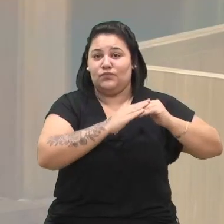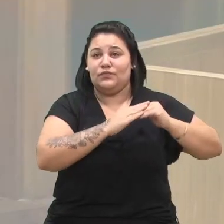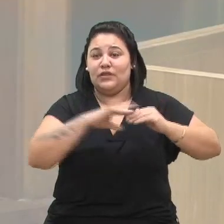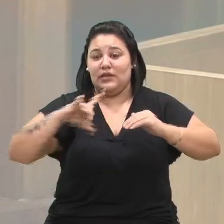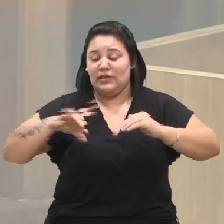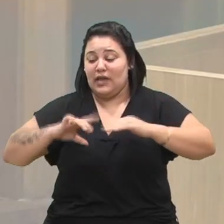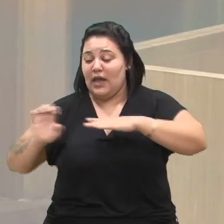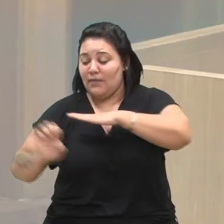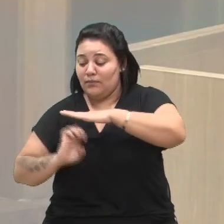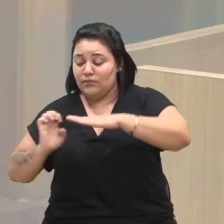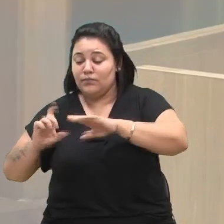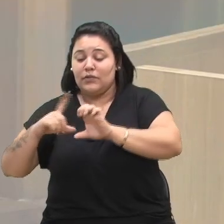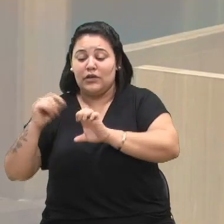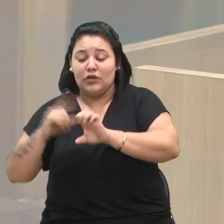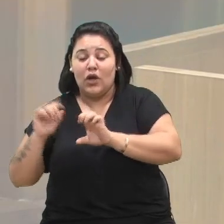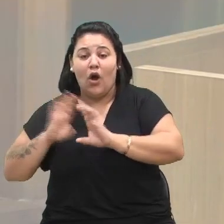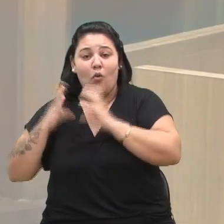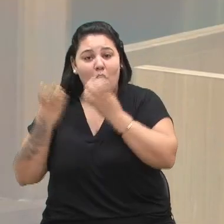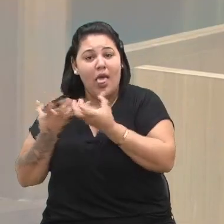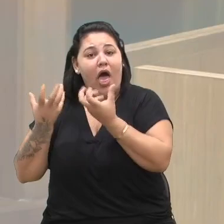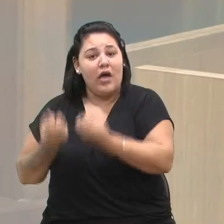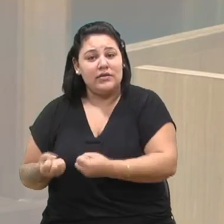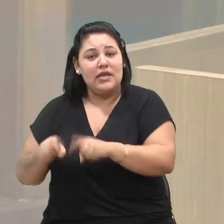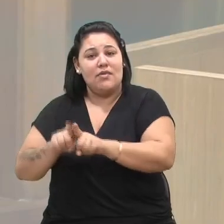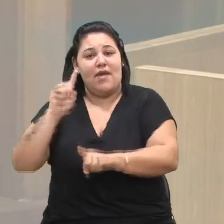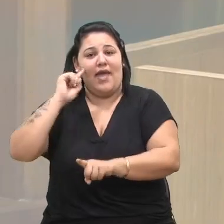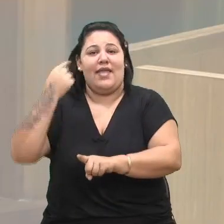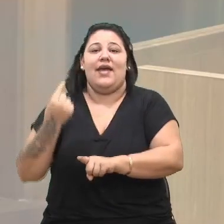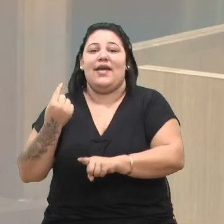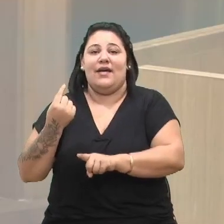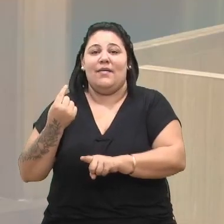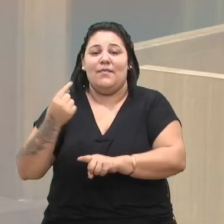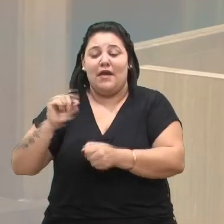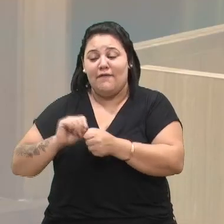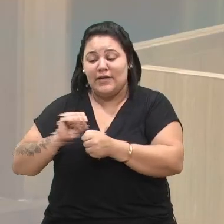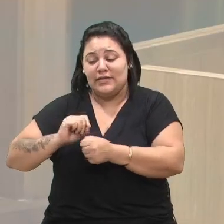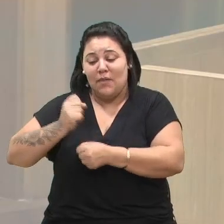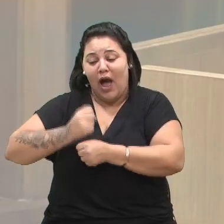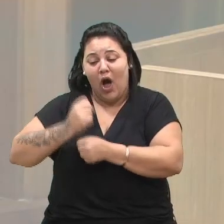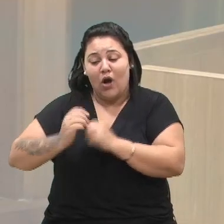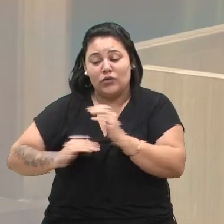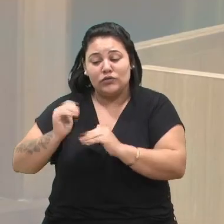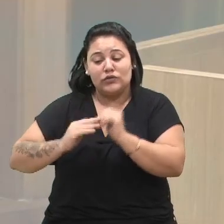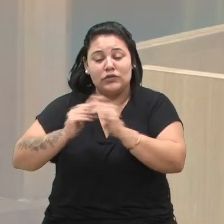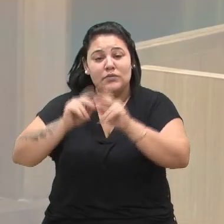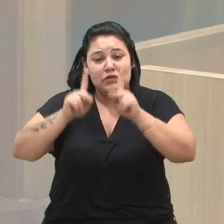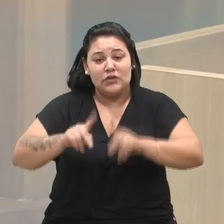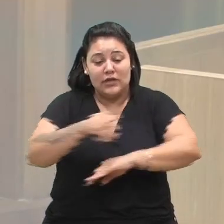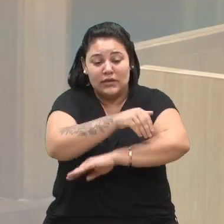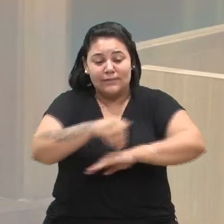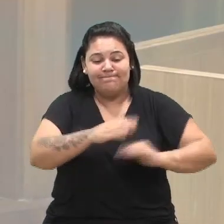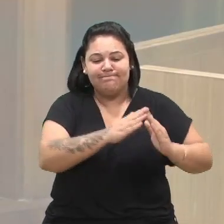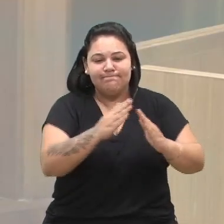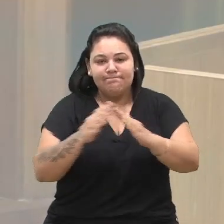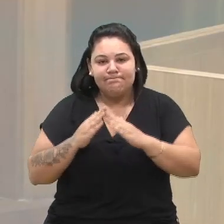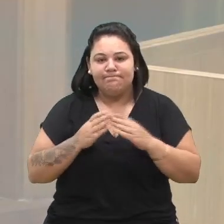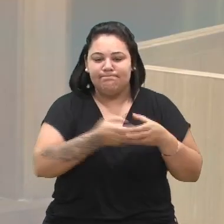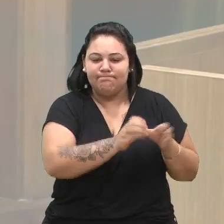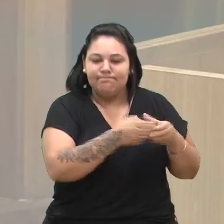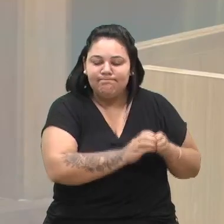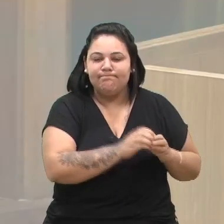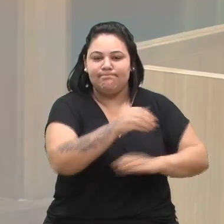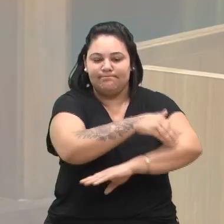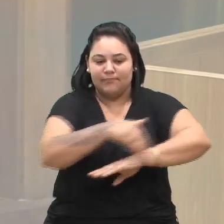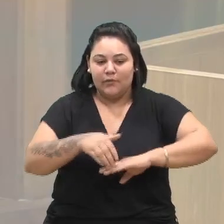a comunidade está abraçando, né, essa ideia para a construção desse espaço para as pessoas em situação de rua.